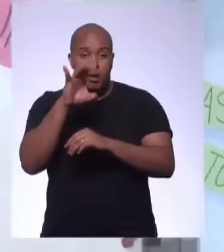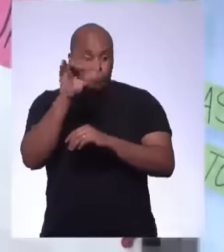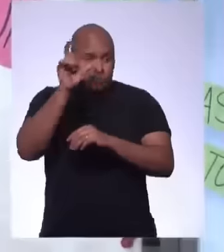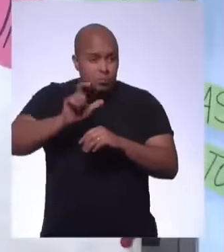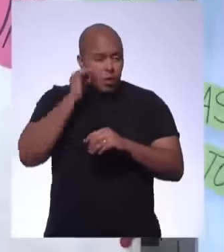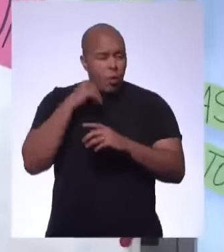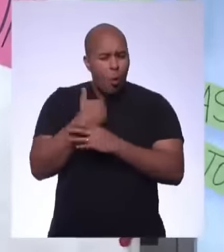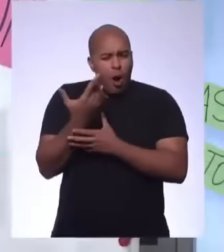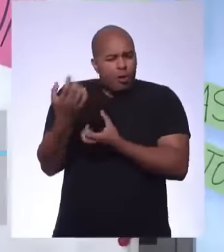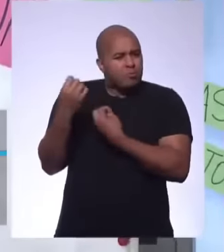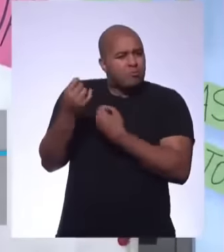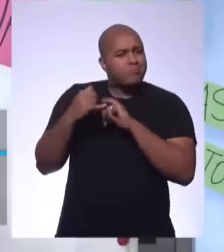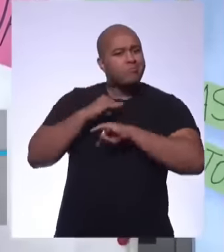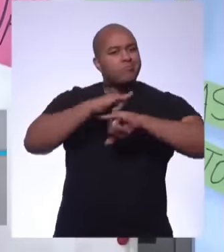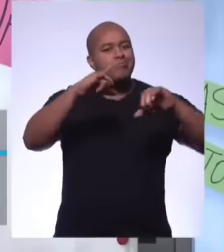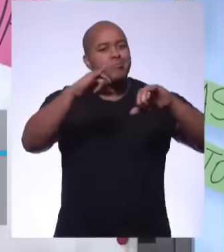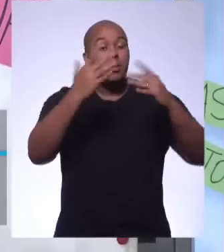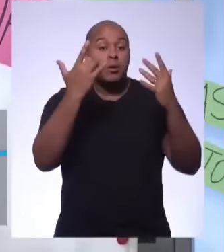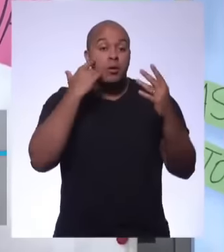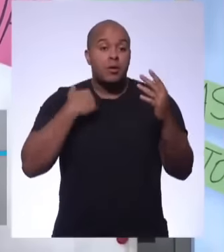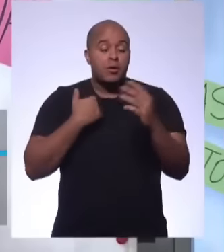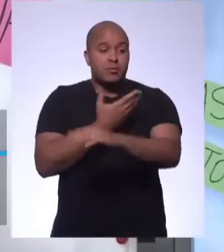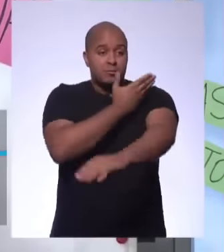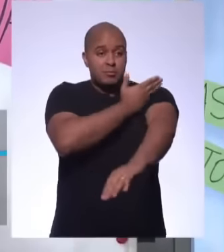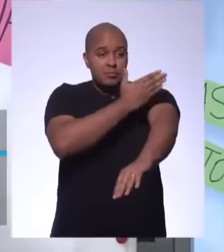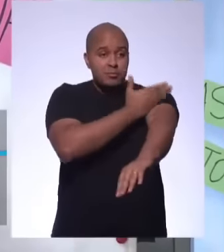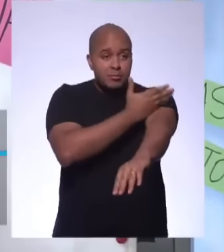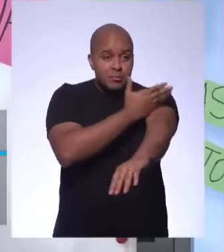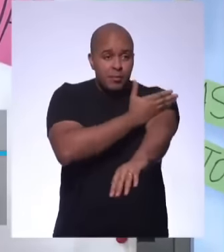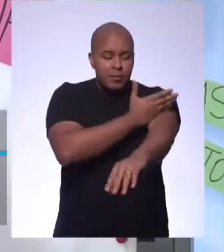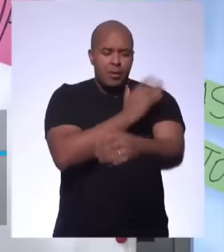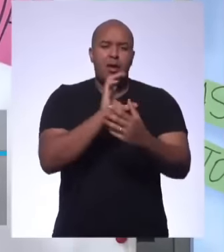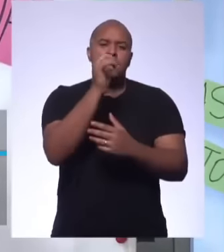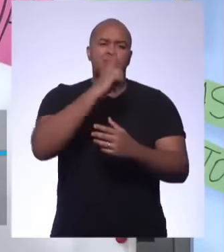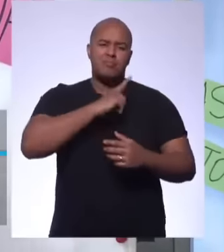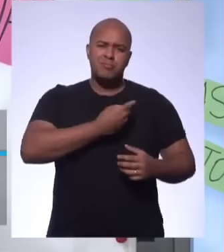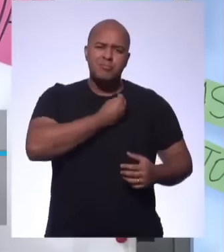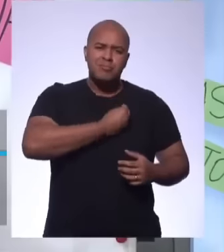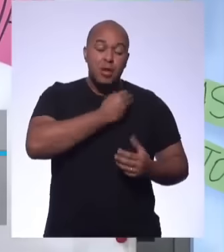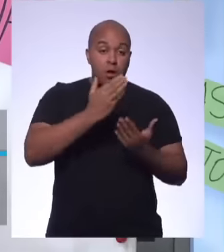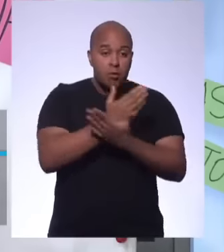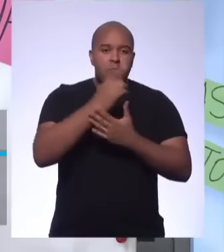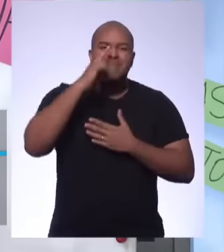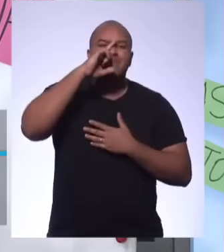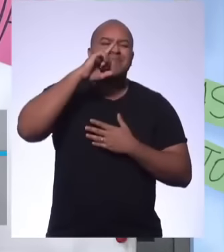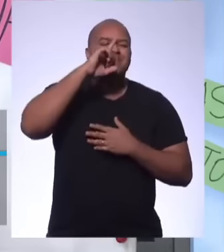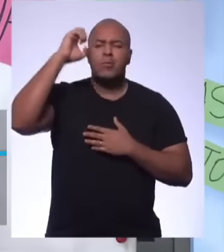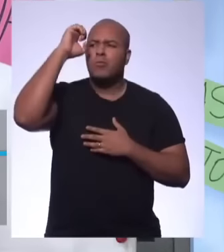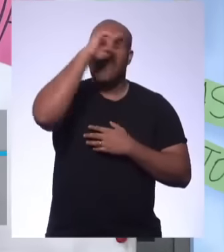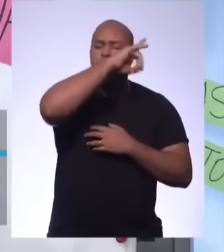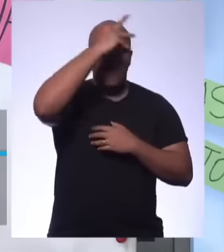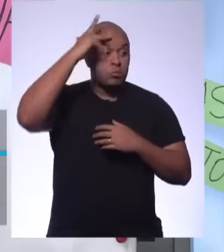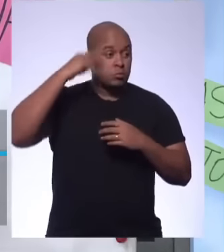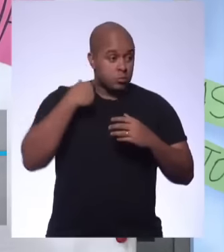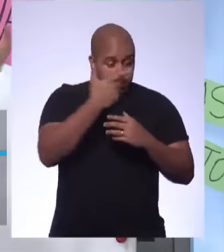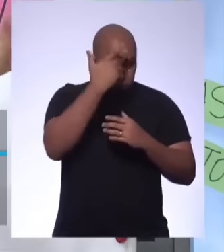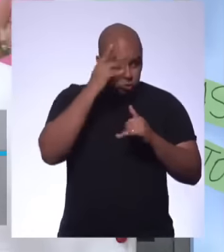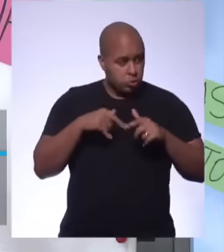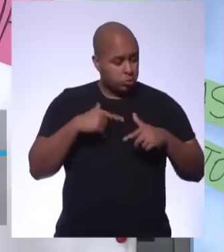informação passada aqui? Que na Idade Média existiam muitos perigos e dificuldades para que esses